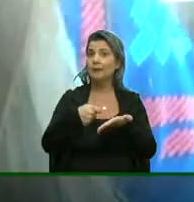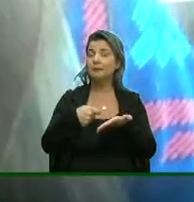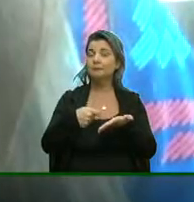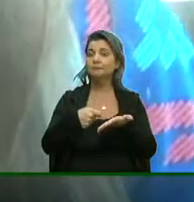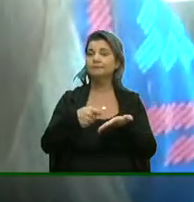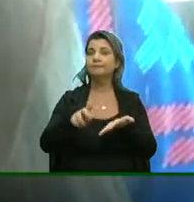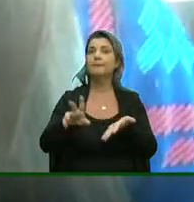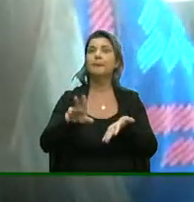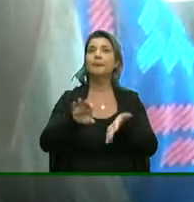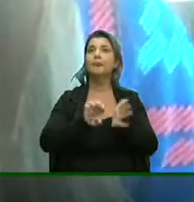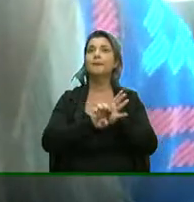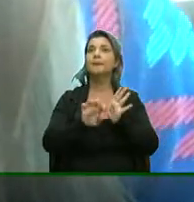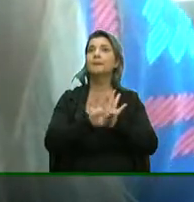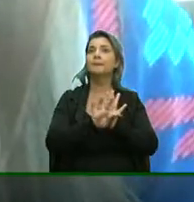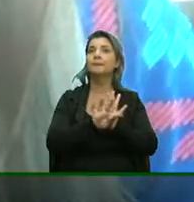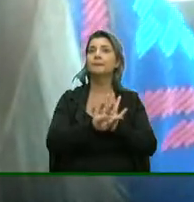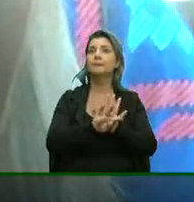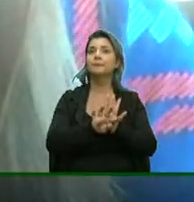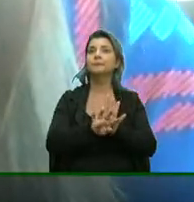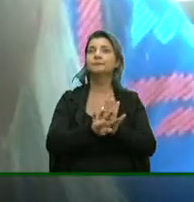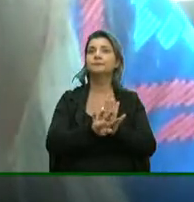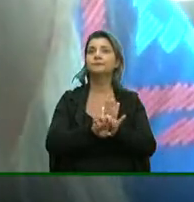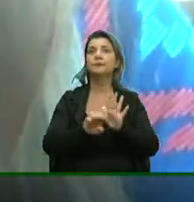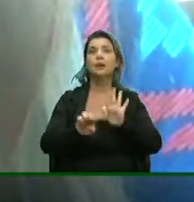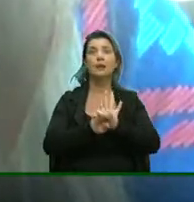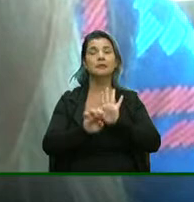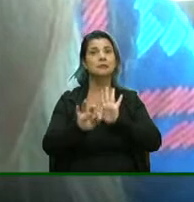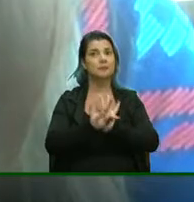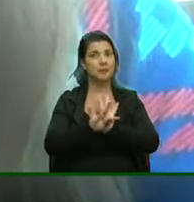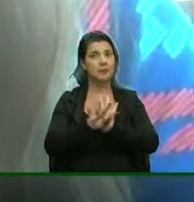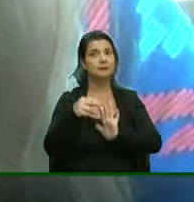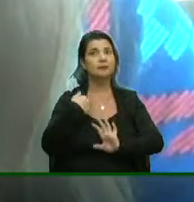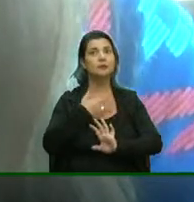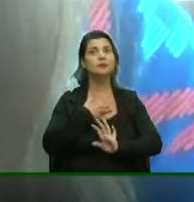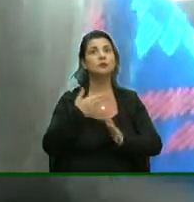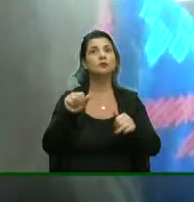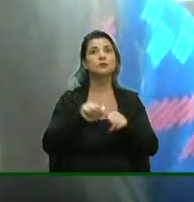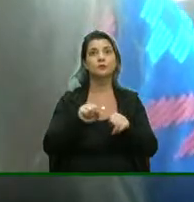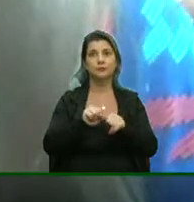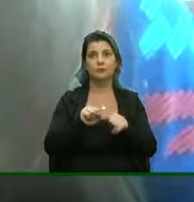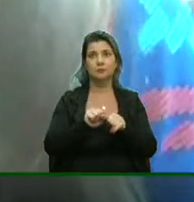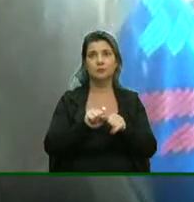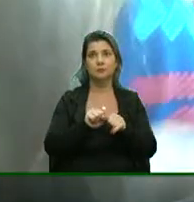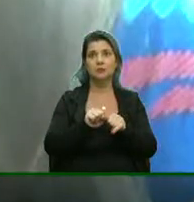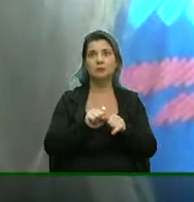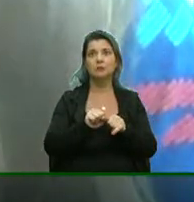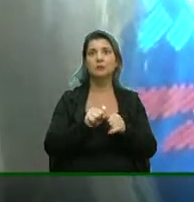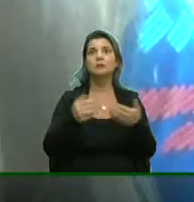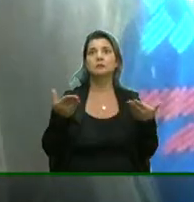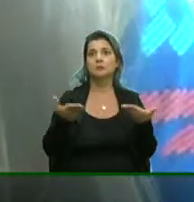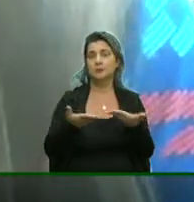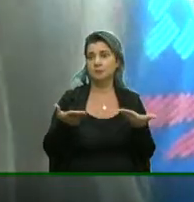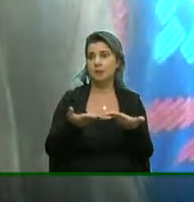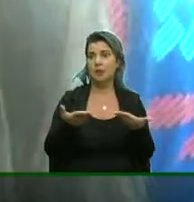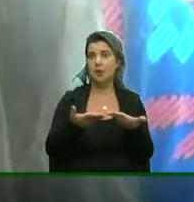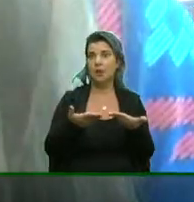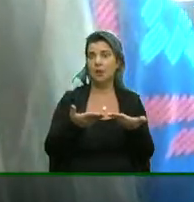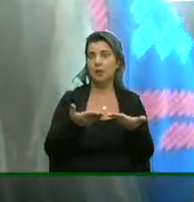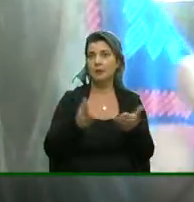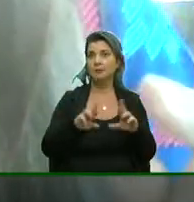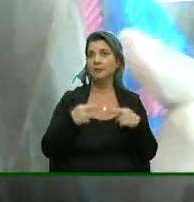emendas, porque os parlamentares estão ali. As emendas que a gente faz agora em plenário, durante a